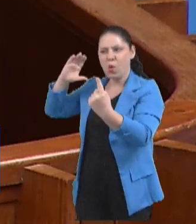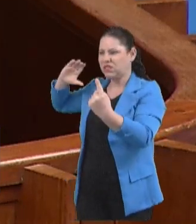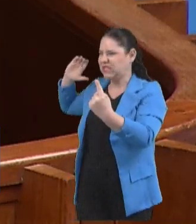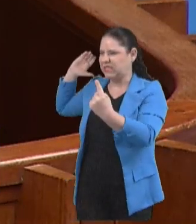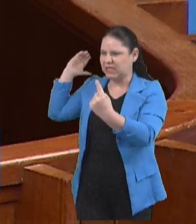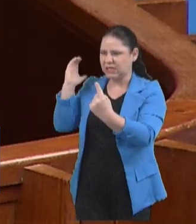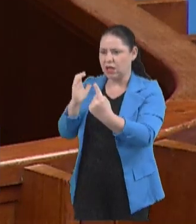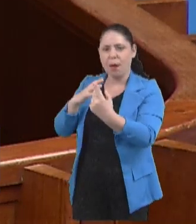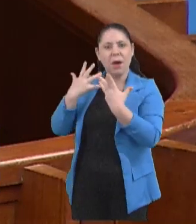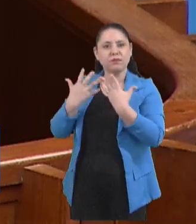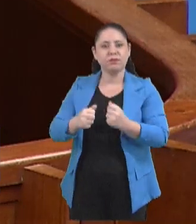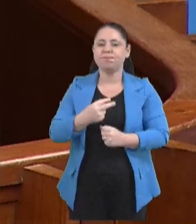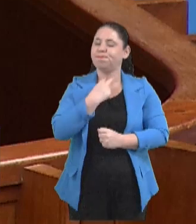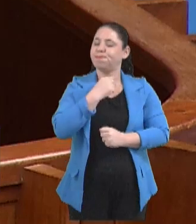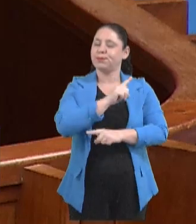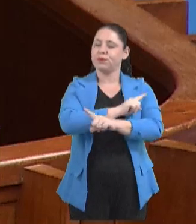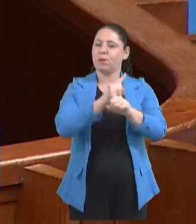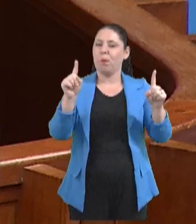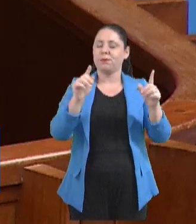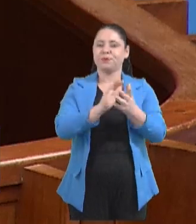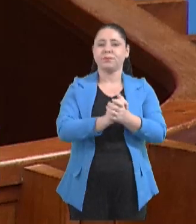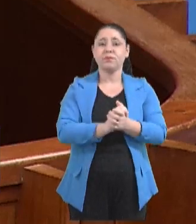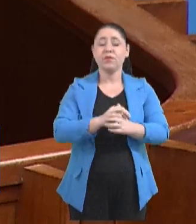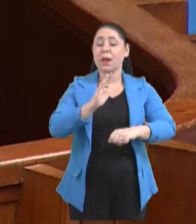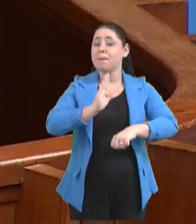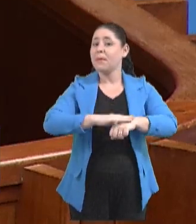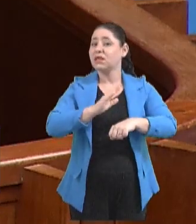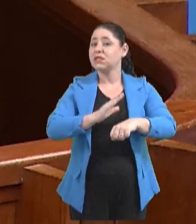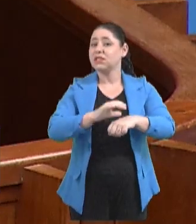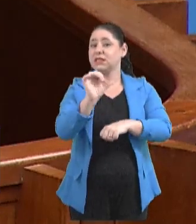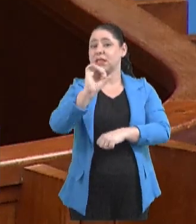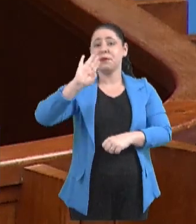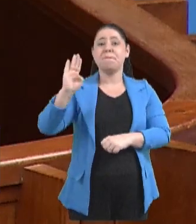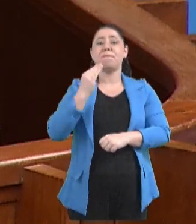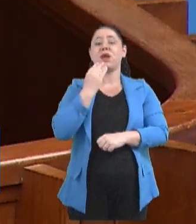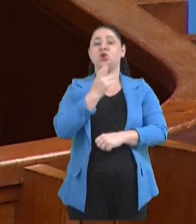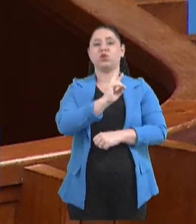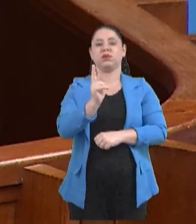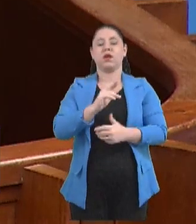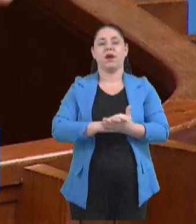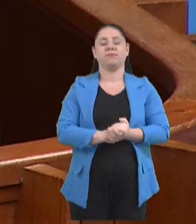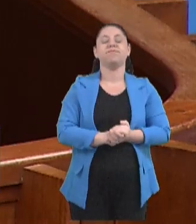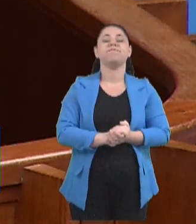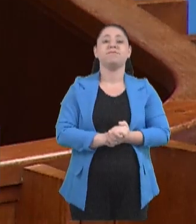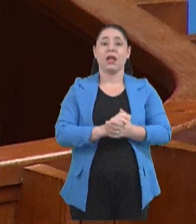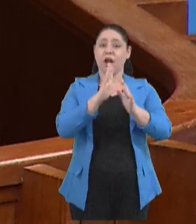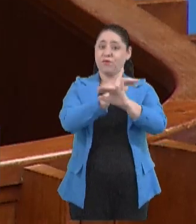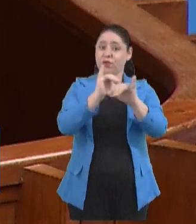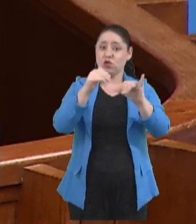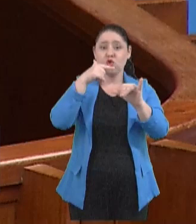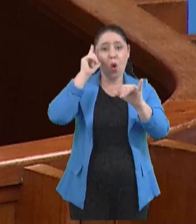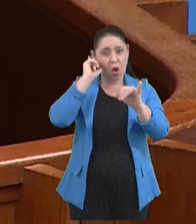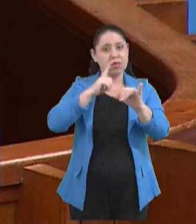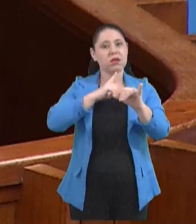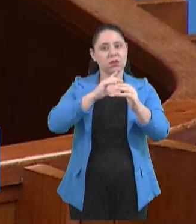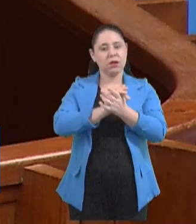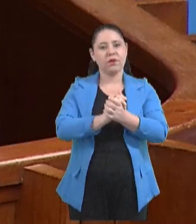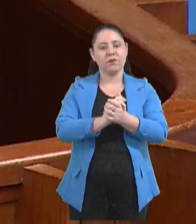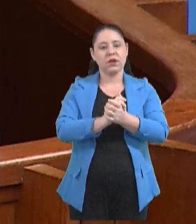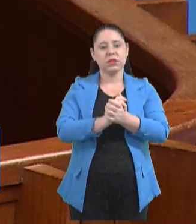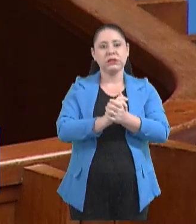que não dá para aceitar. É mais de 6 bilhões de reais, segundo o noticiário de ontem, que